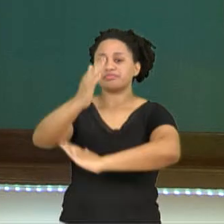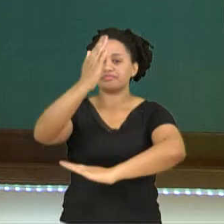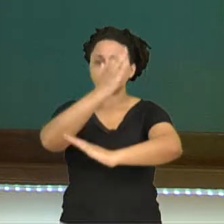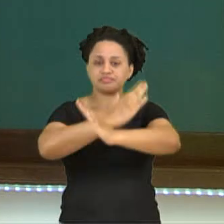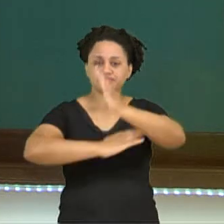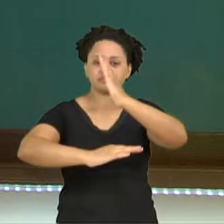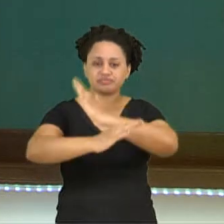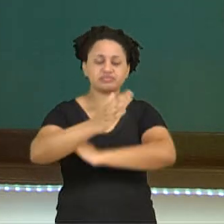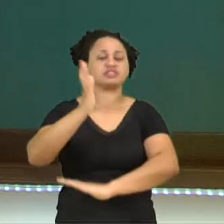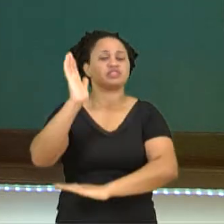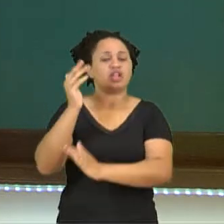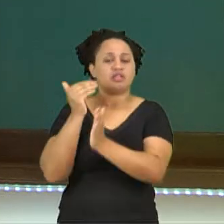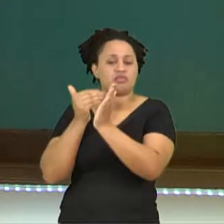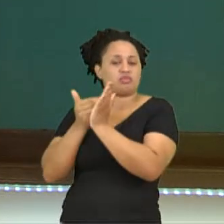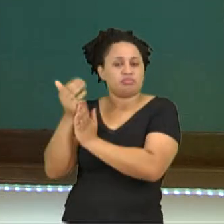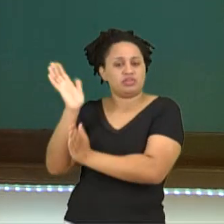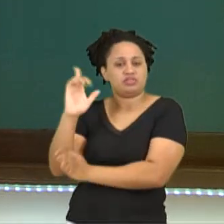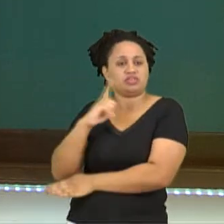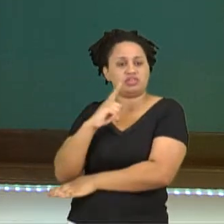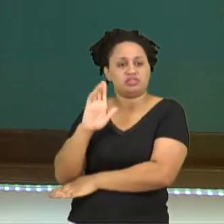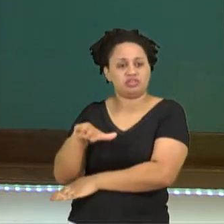início já tinha o basquete.